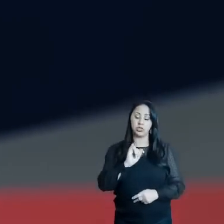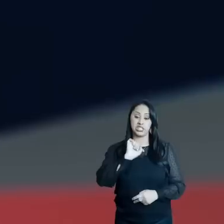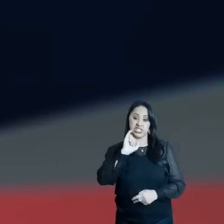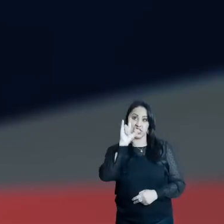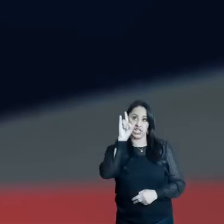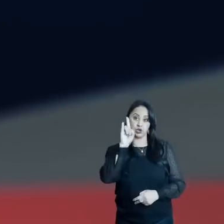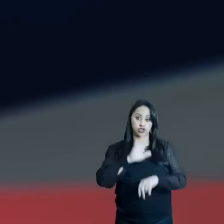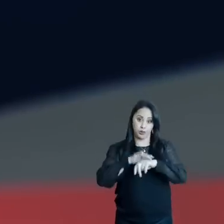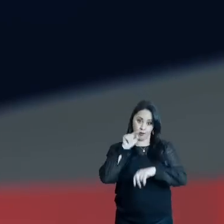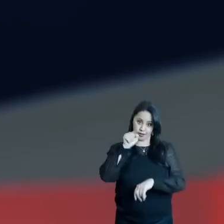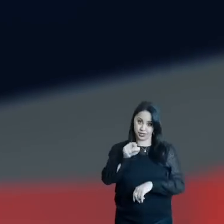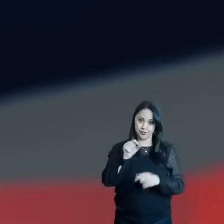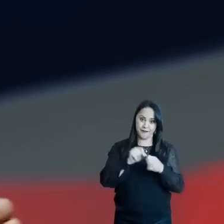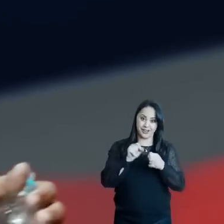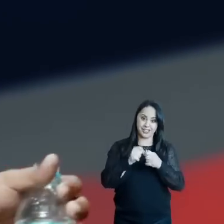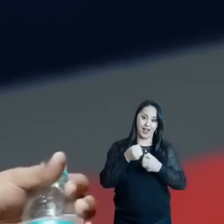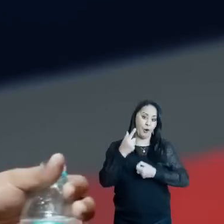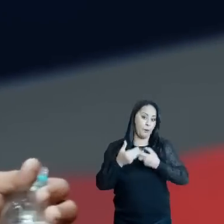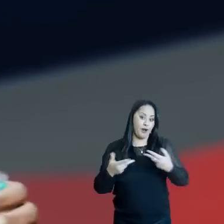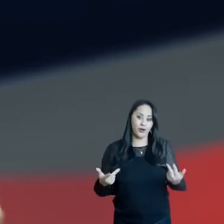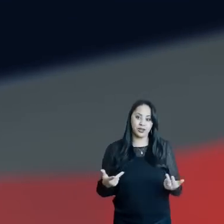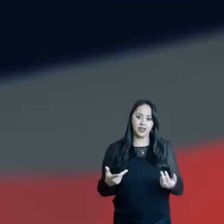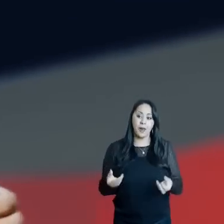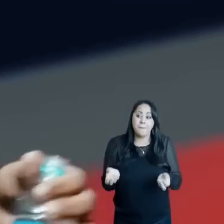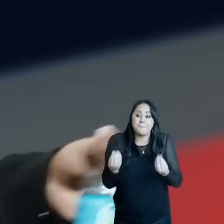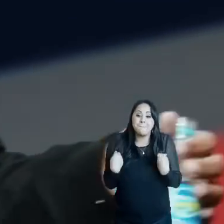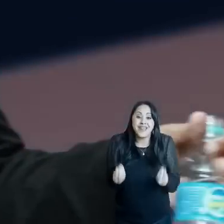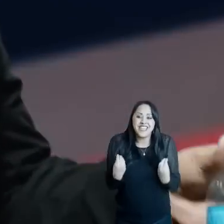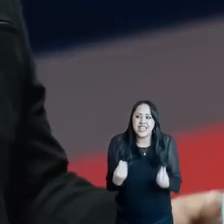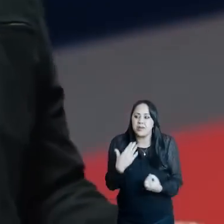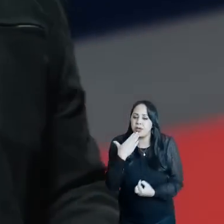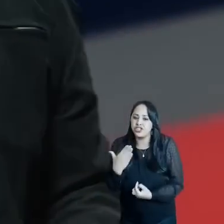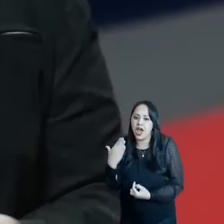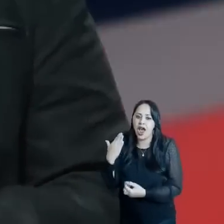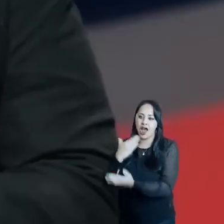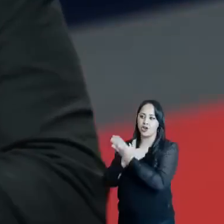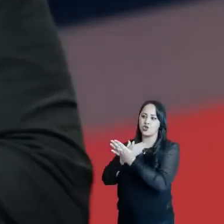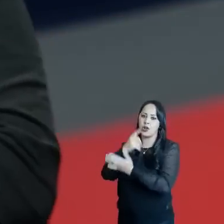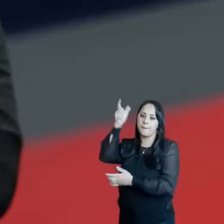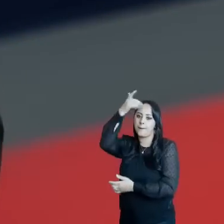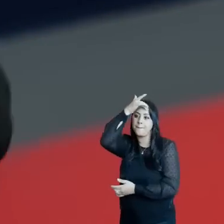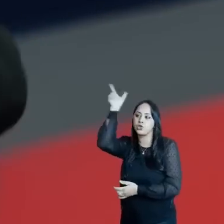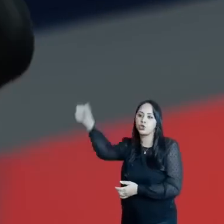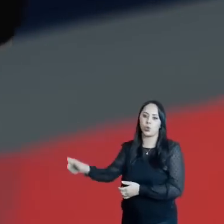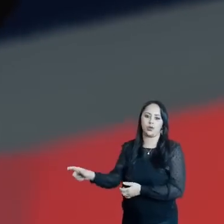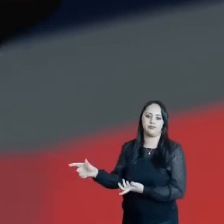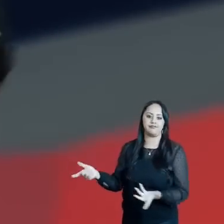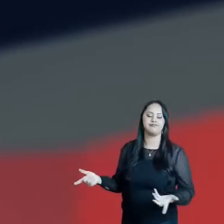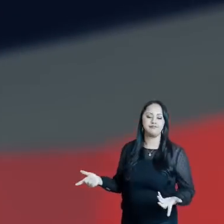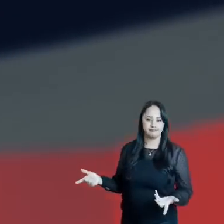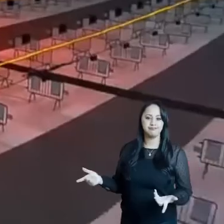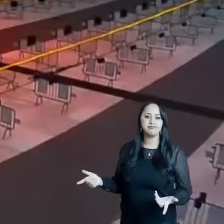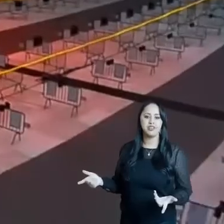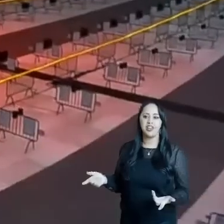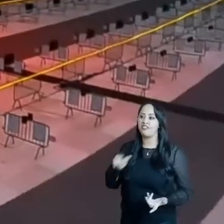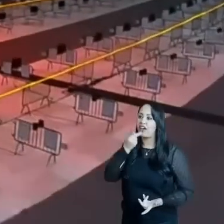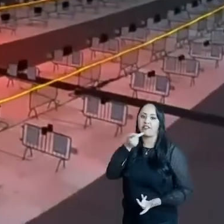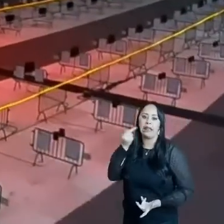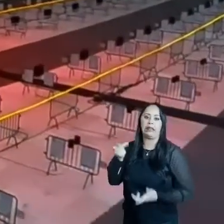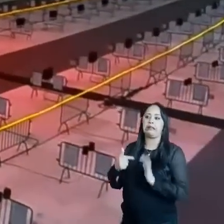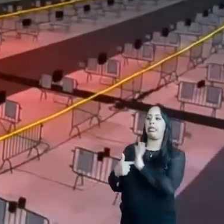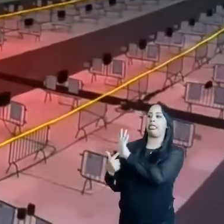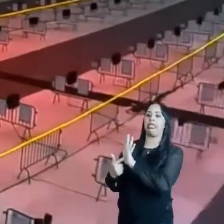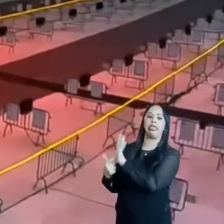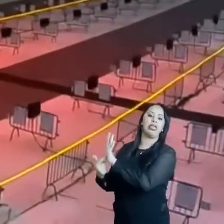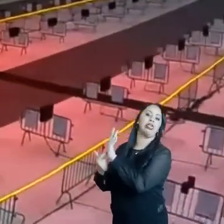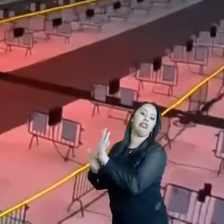fazer alguma coisa, para que correr para o homem? Para que pedir ajuda ao homem? Para que dizer grandes coisas a seu respeito, para que eles possam